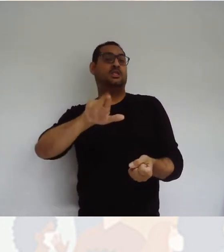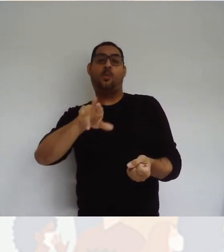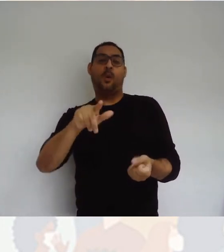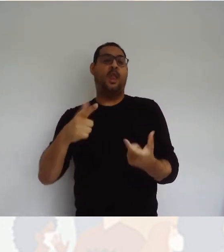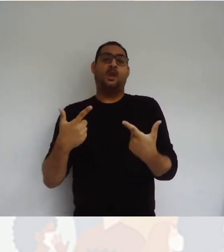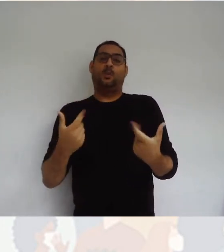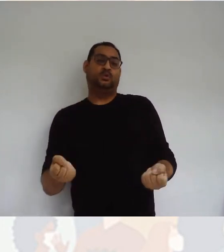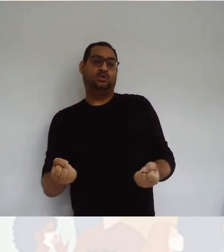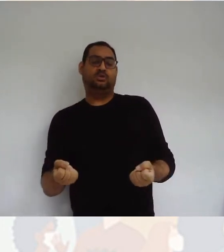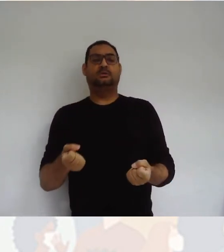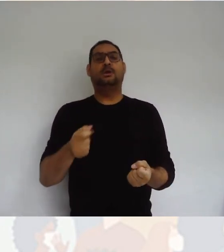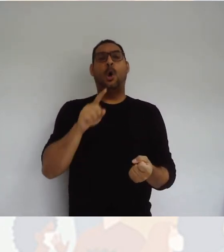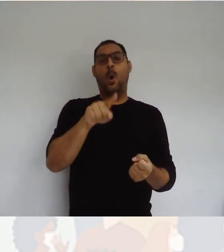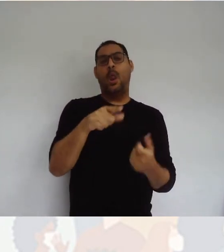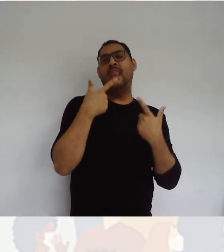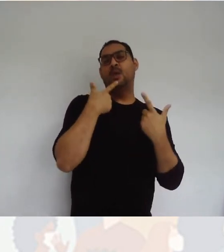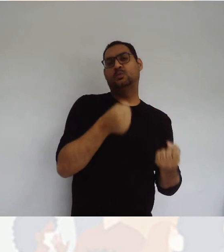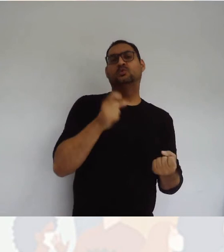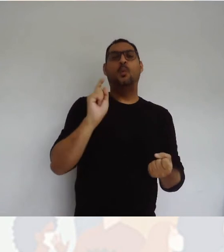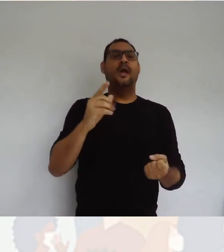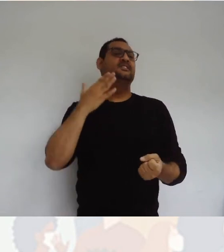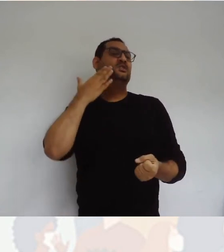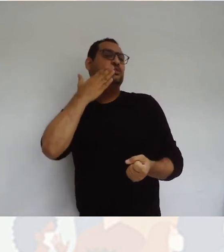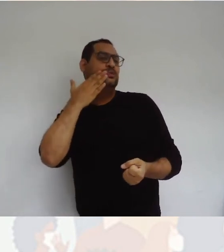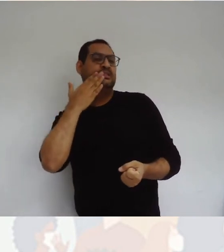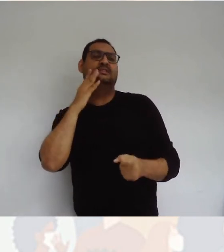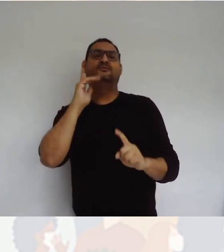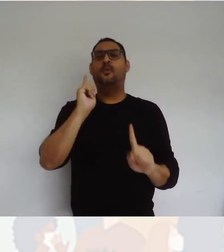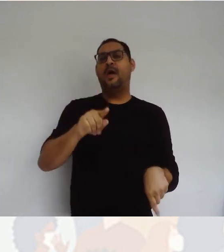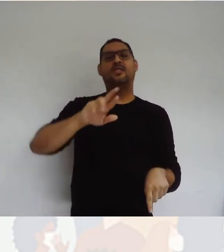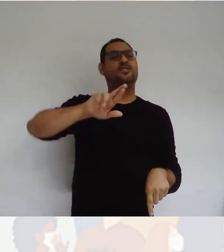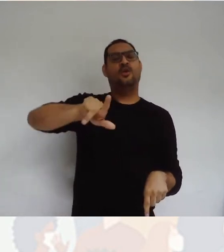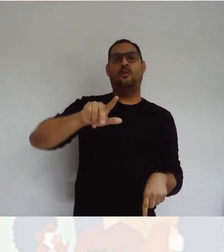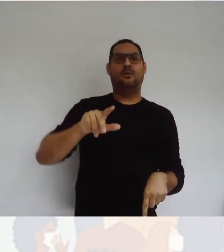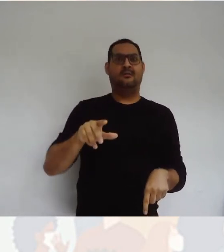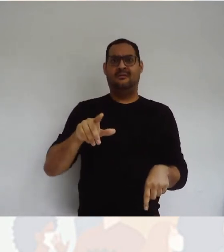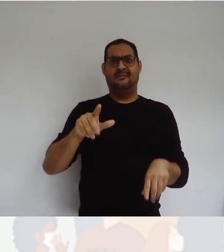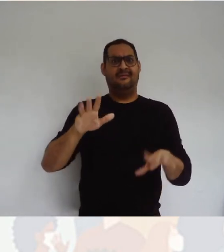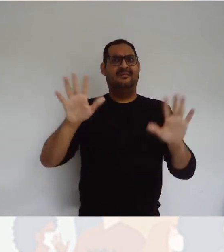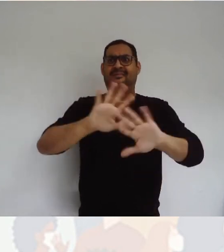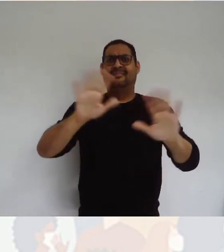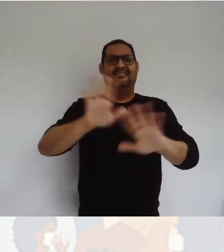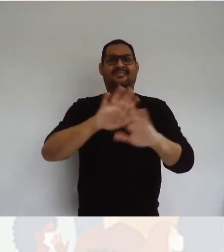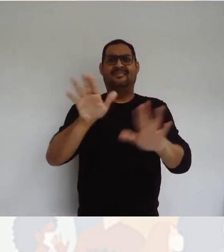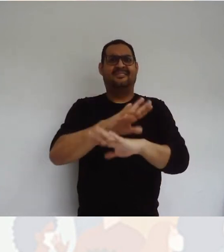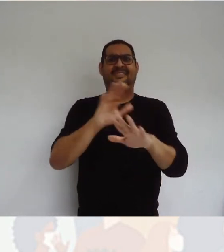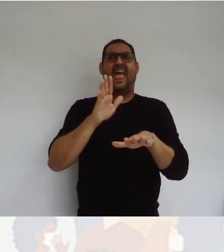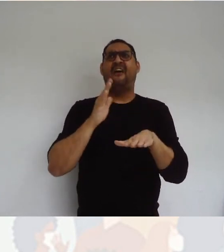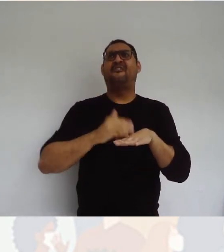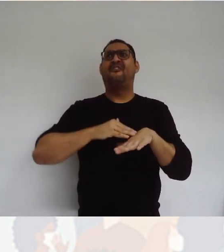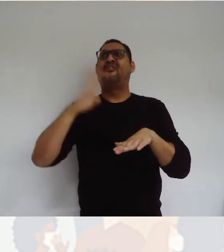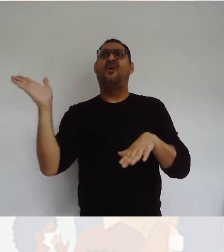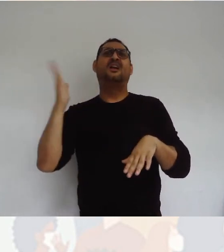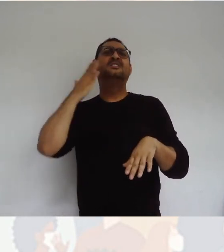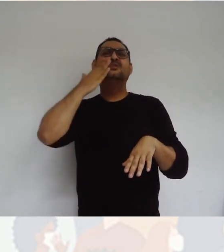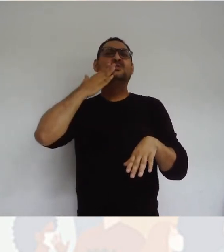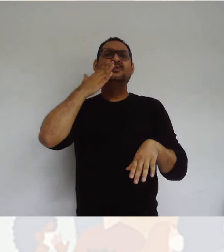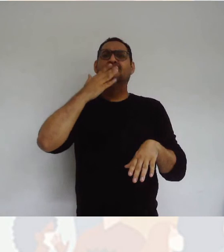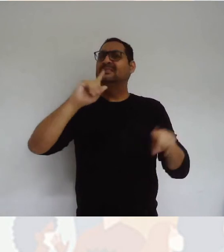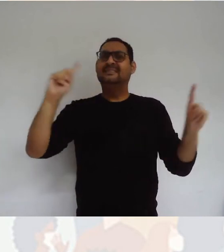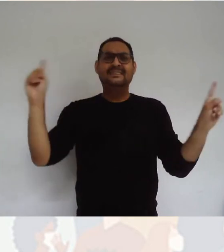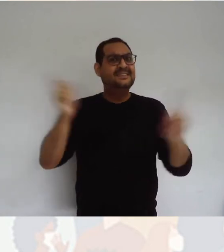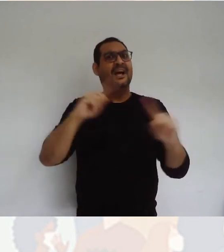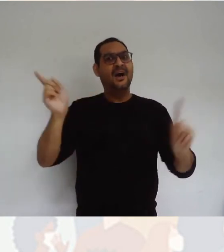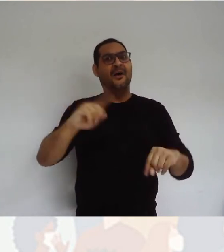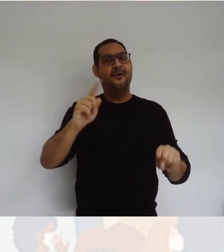Isso é linguístico e não linguístico, isso é discursivo e o extradiscursivo. Não existe o extradiscursivo, né, porque tudo é